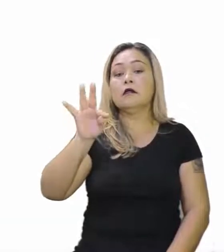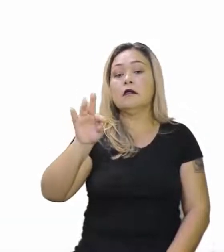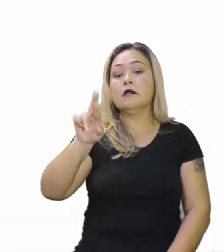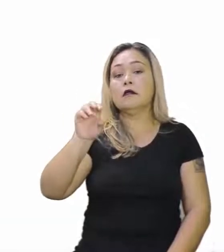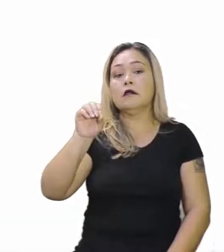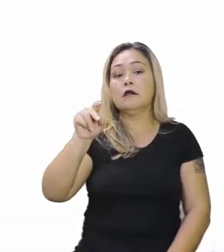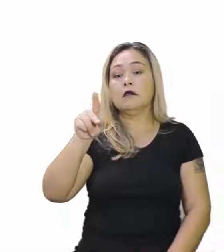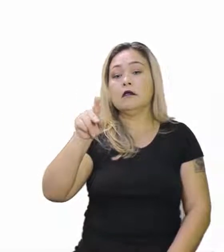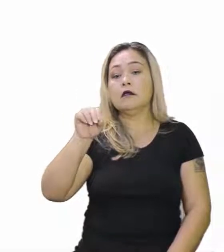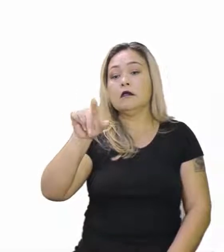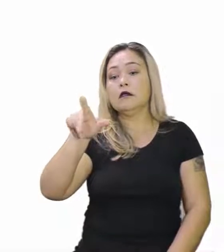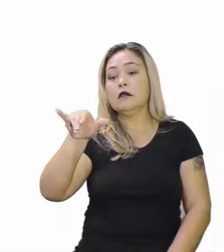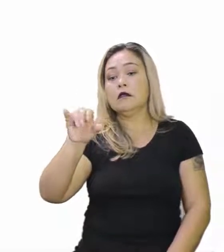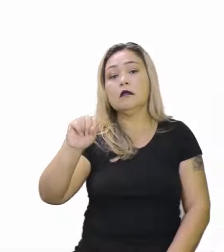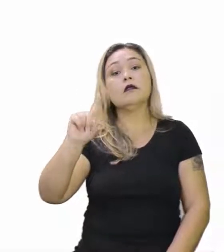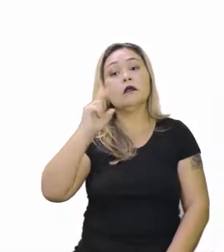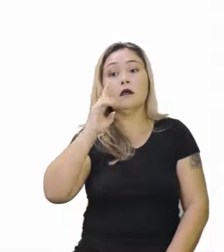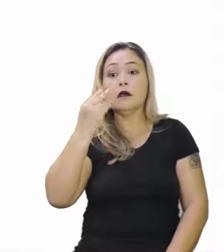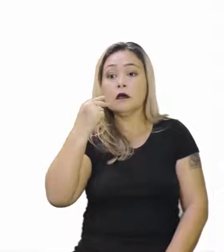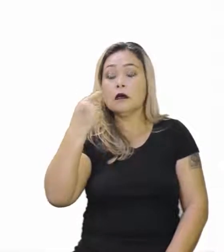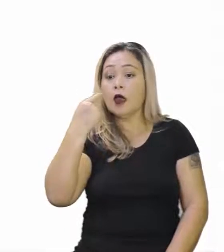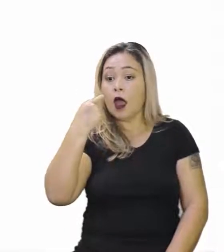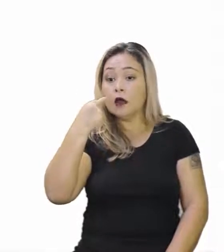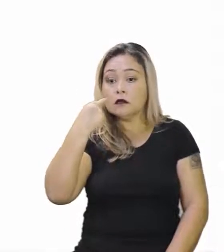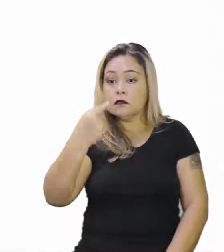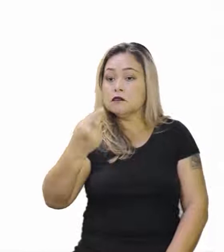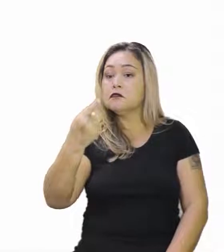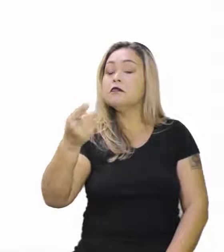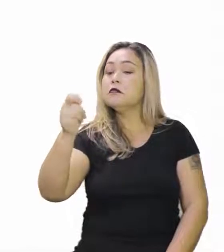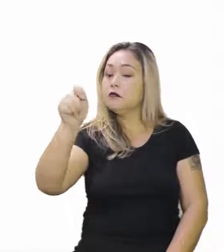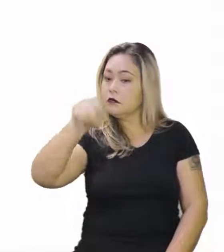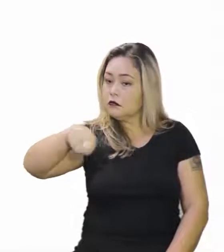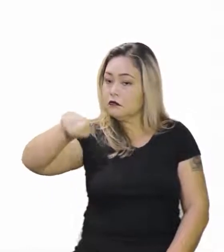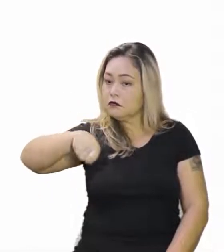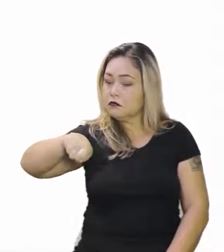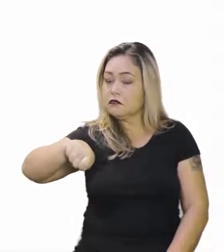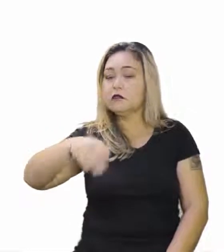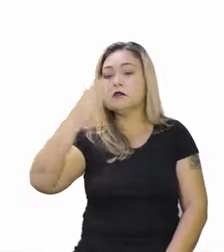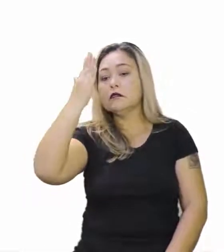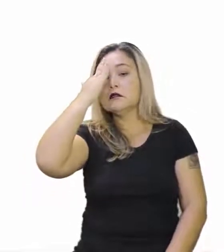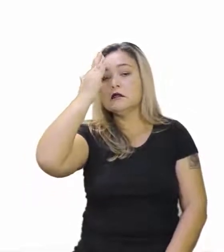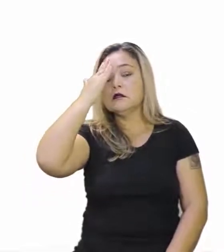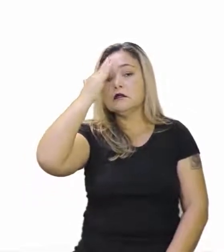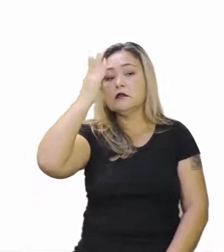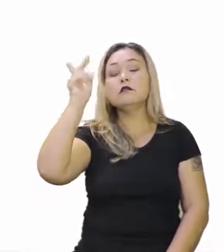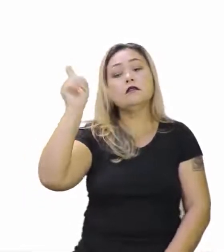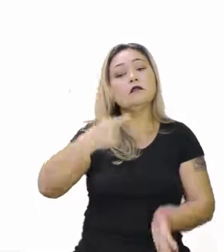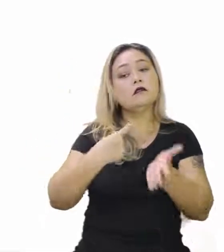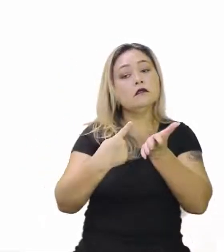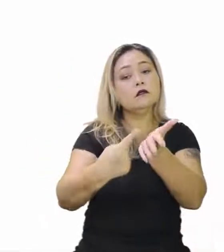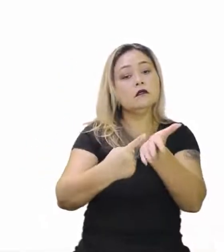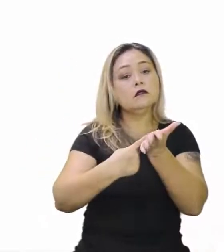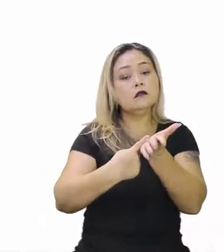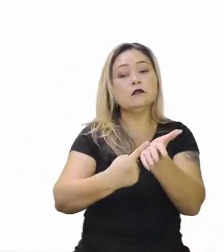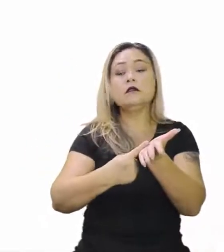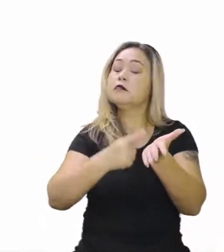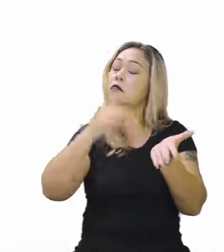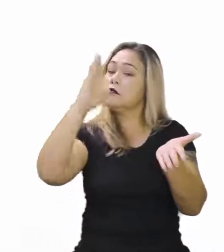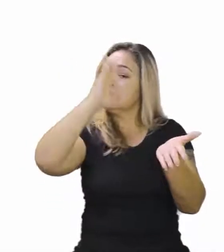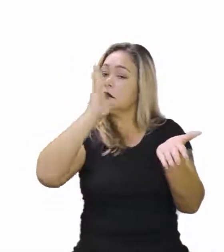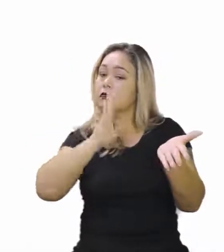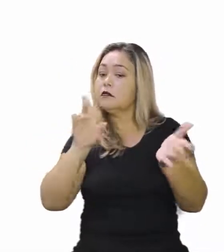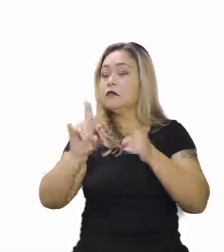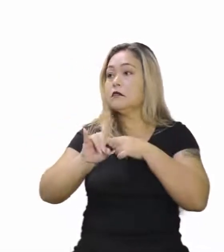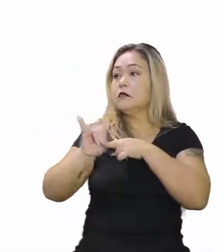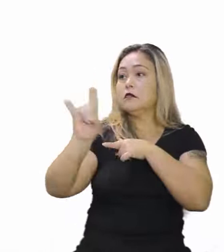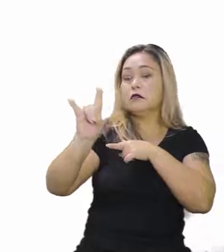professor, eu acertei logo de cara. Exatamente. Foi o Tratado de Petrópolis que fez esse acordo entre Brasil e